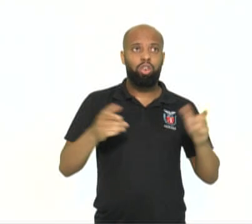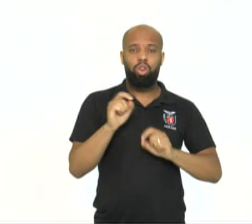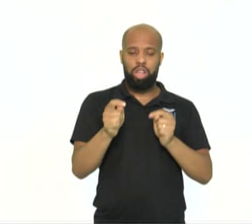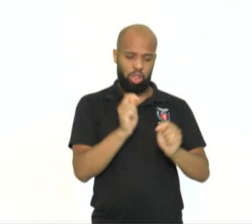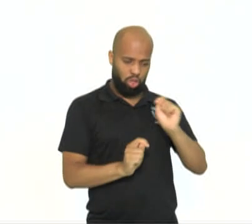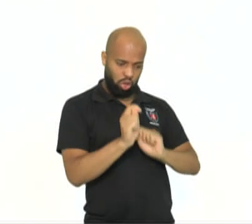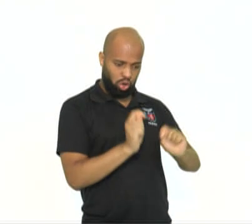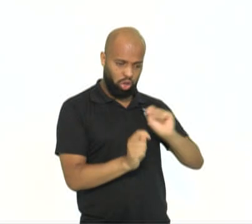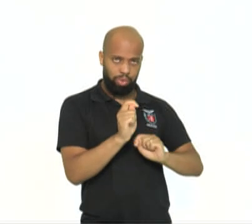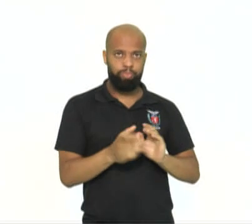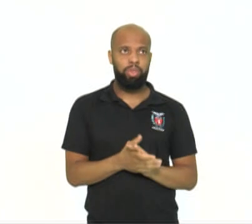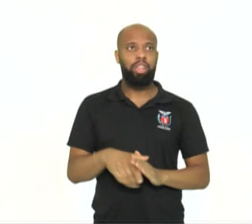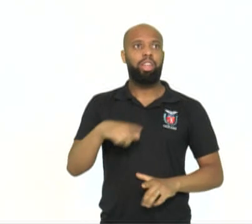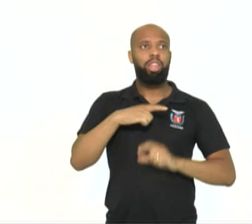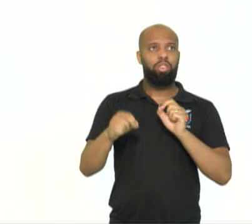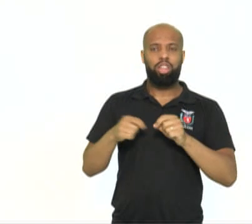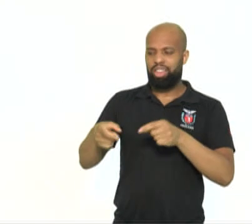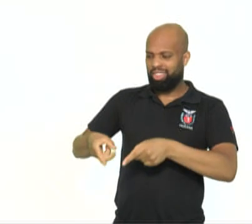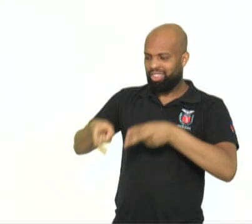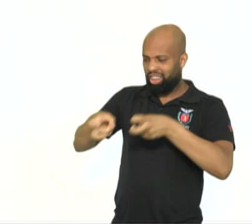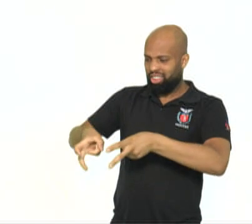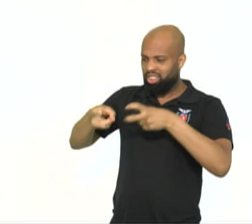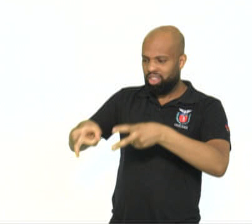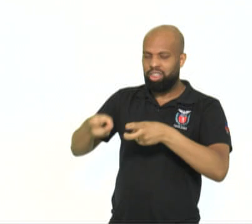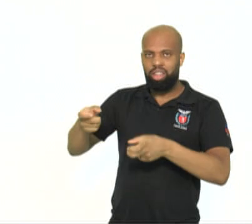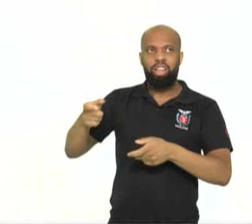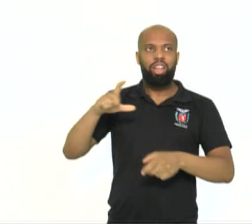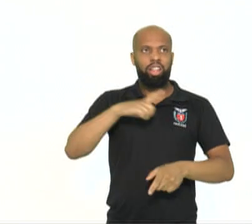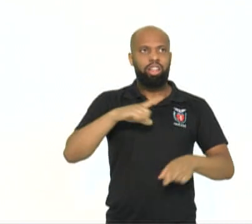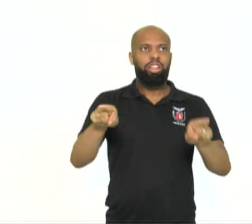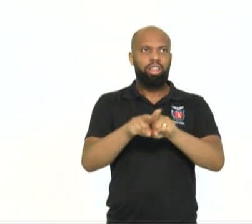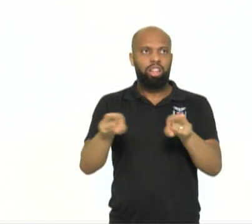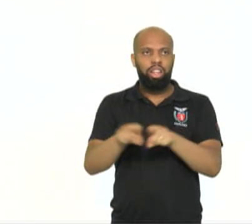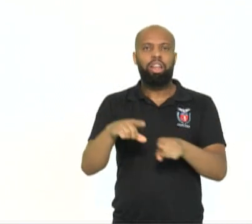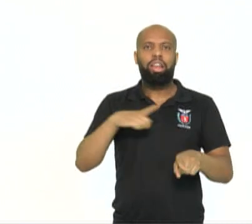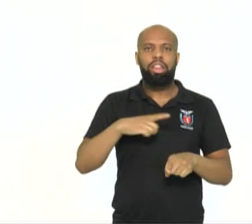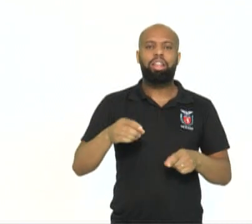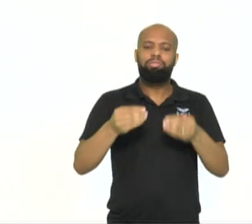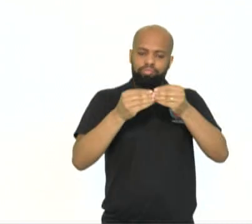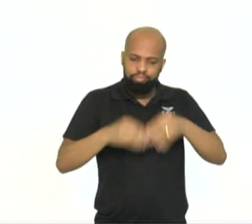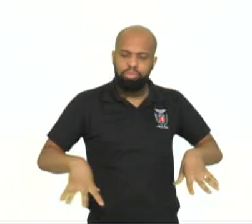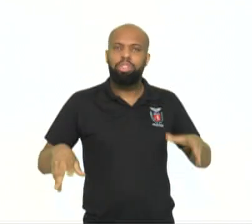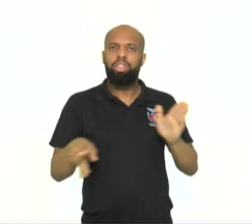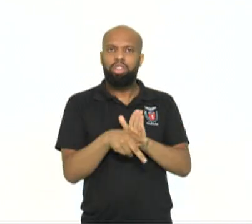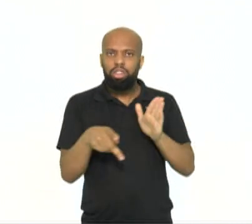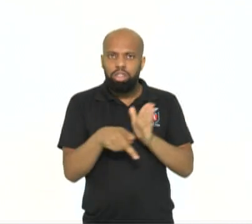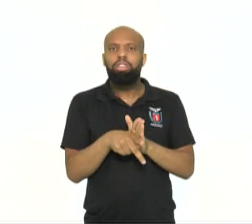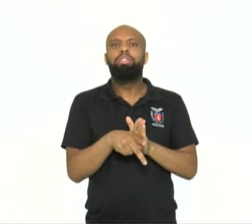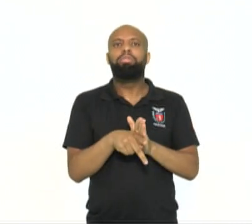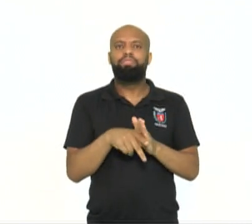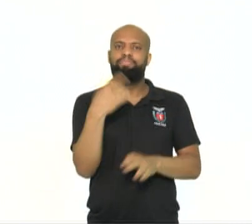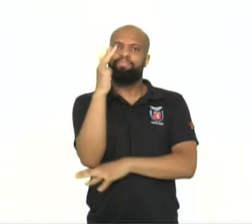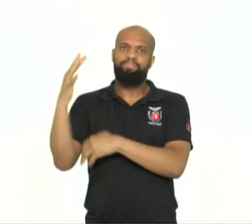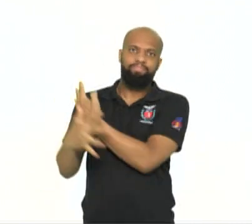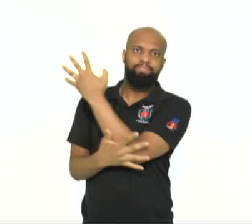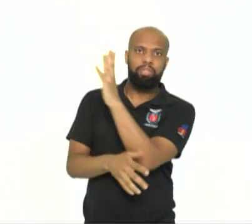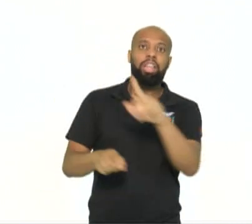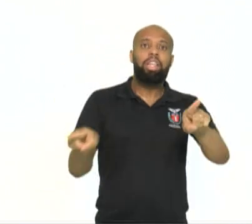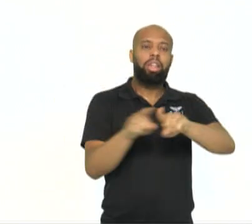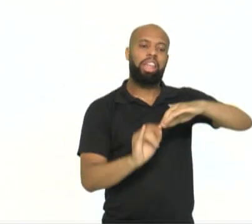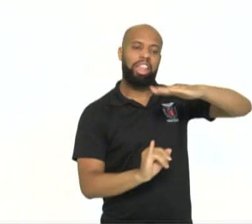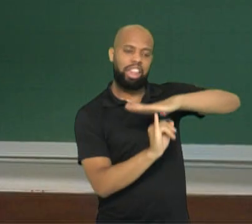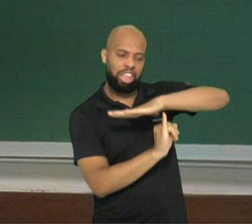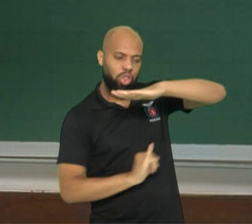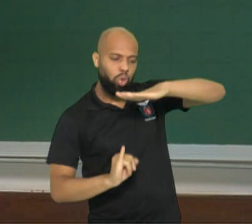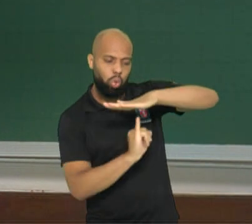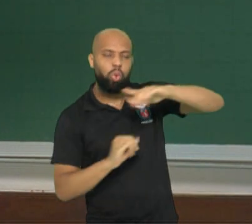economia. Mineração, também é um outro fator que agride muito o meio ambiente, né? Indústrias e hidrelétricas.